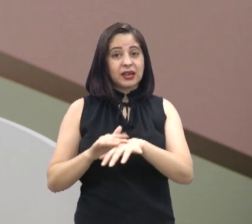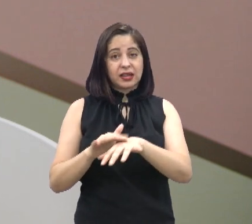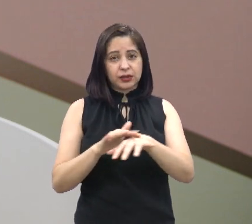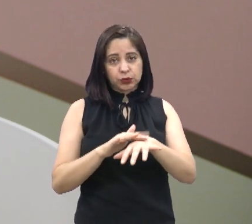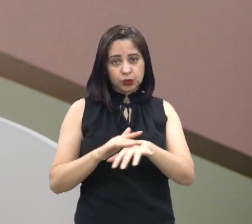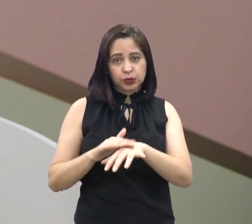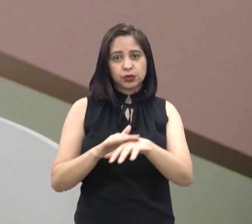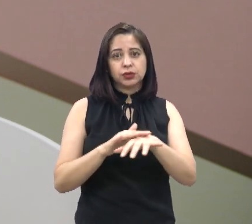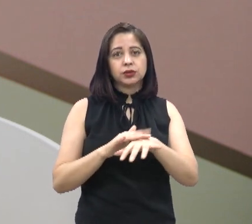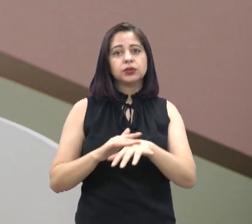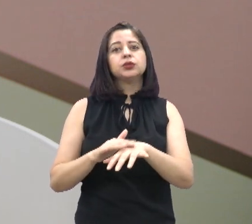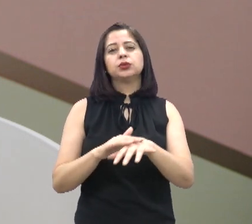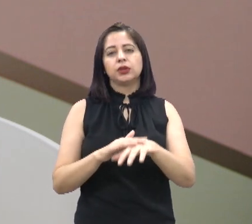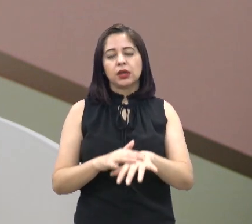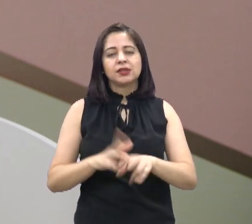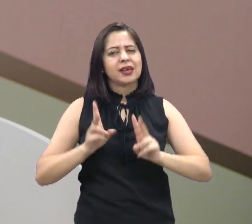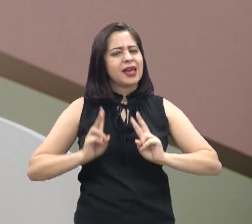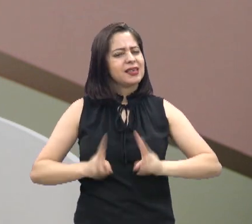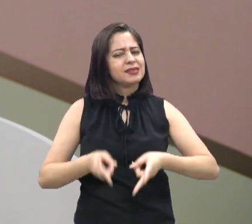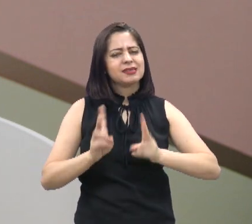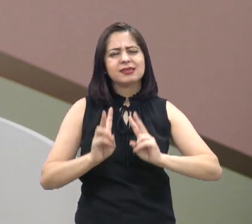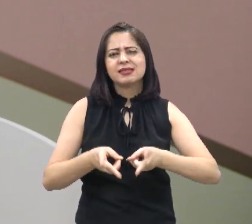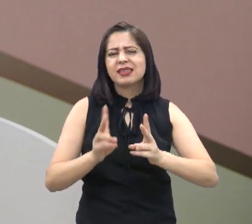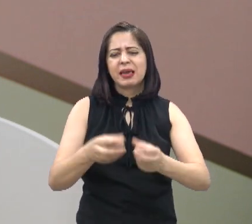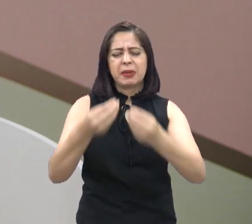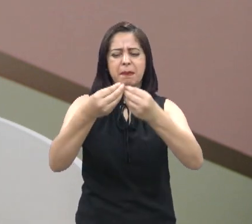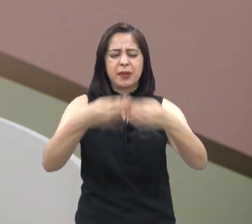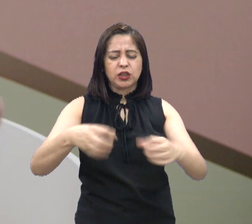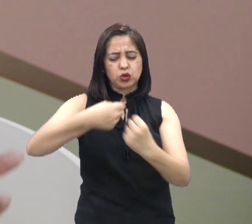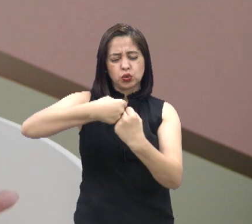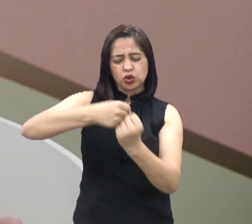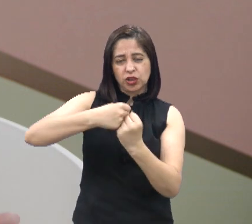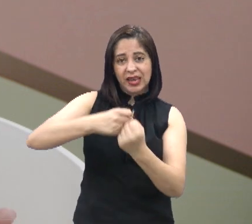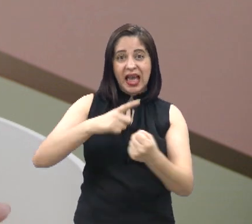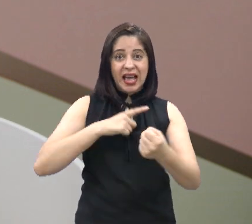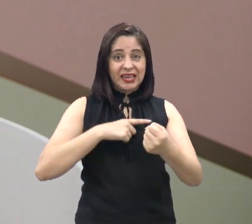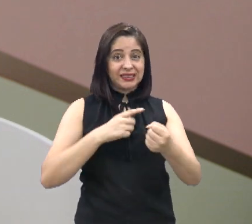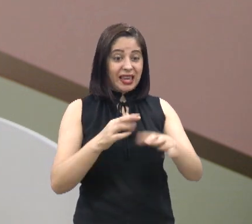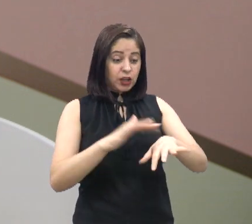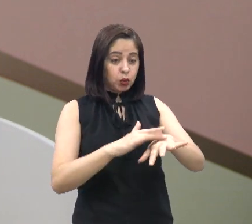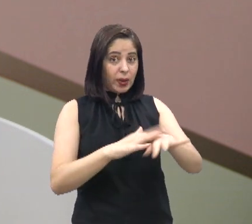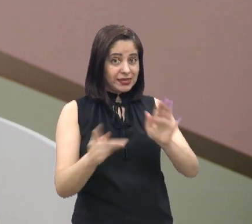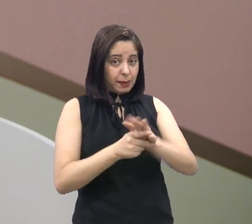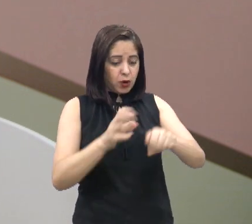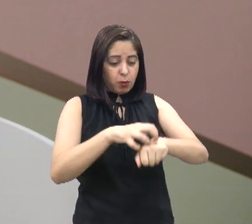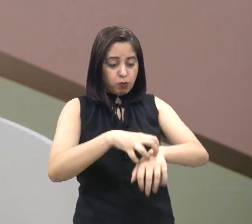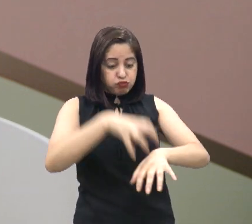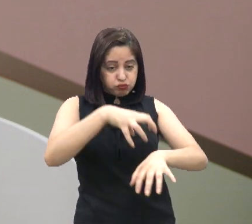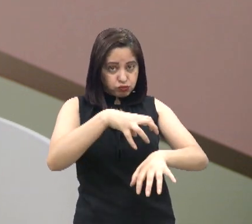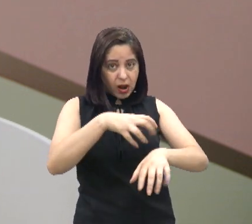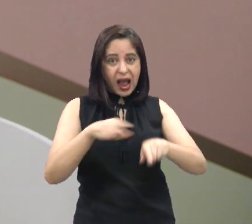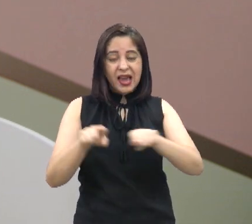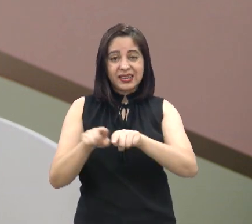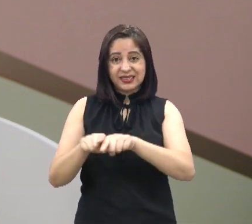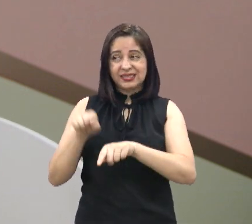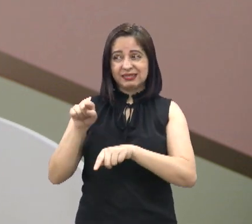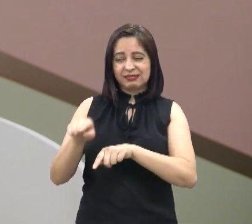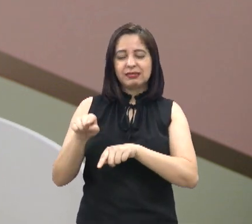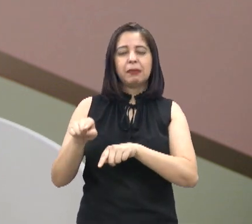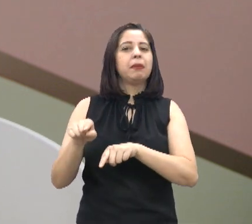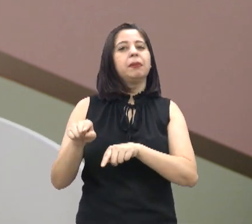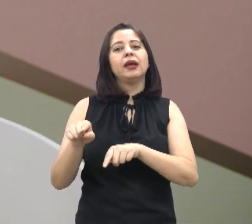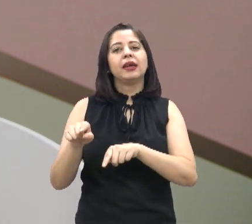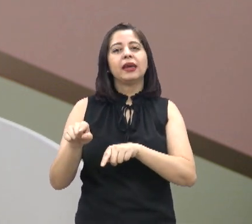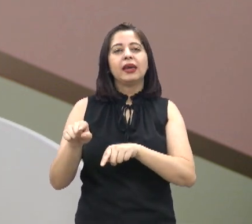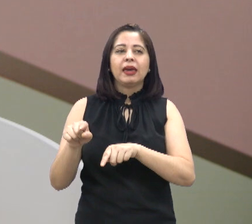né, normalmente as articulações, vamos dividir um pouquinho entre doença inflamatória e doença de acometimento mecânico,